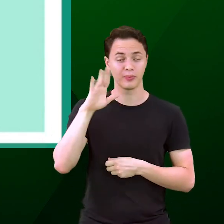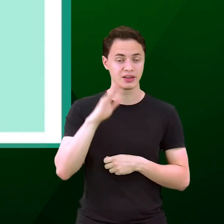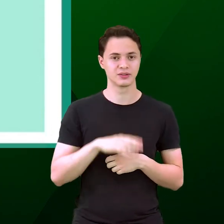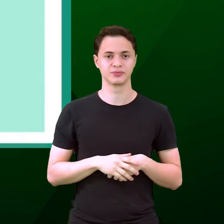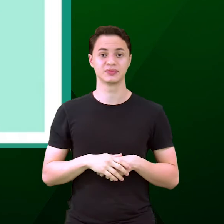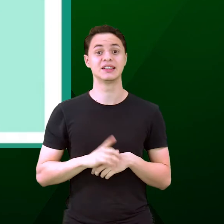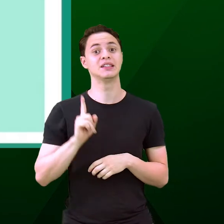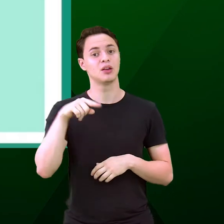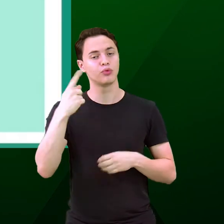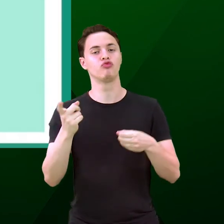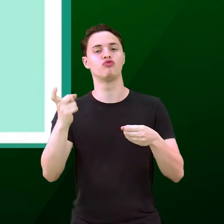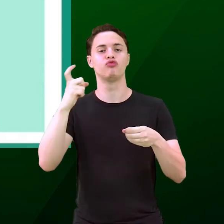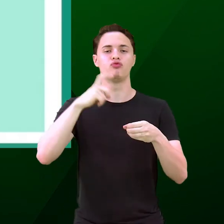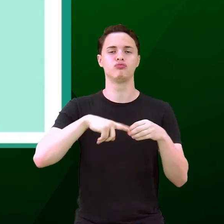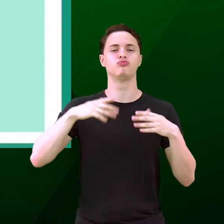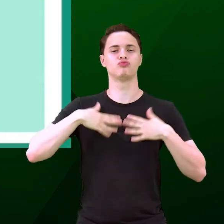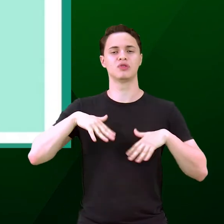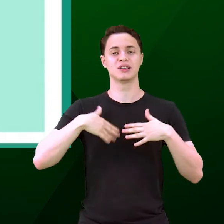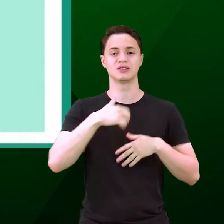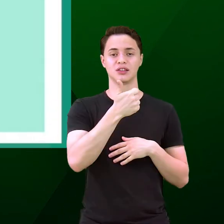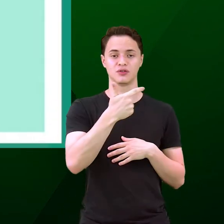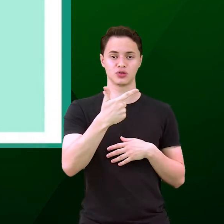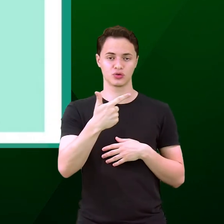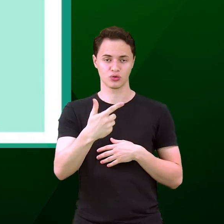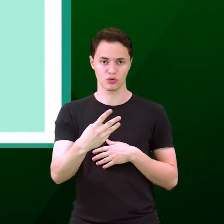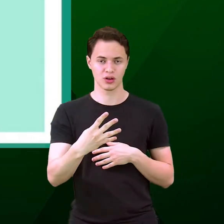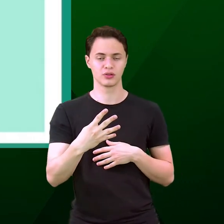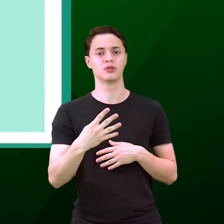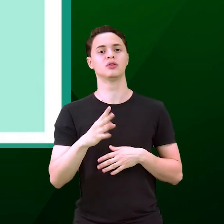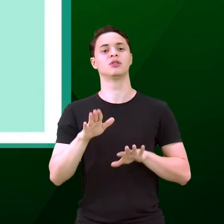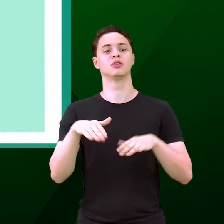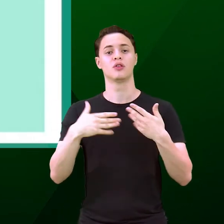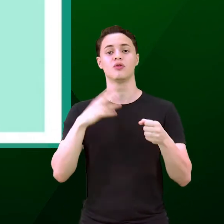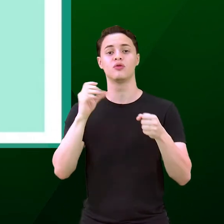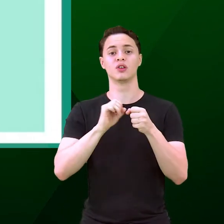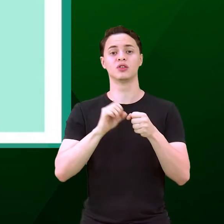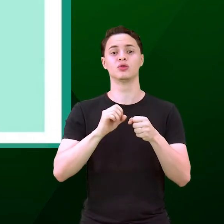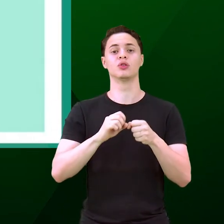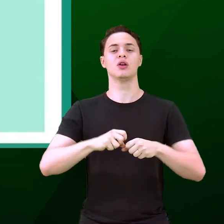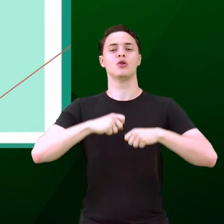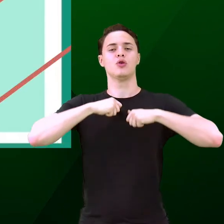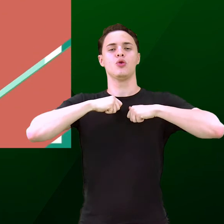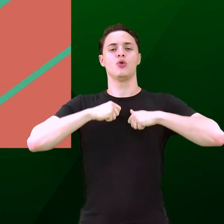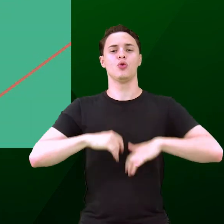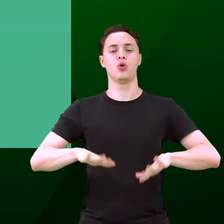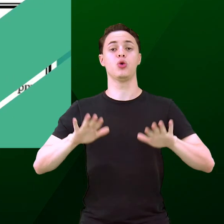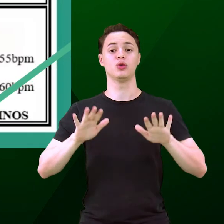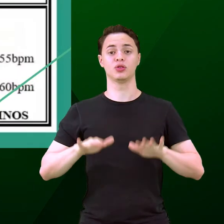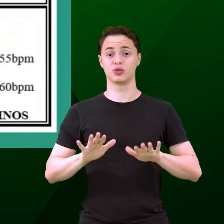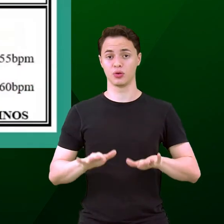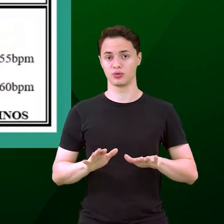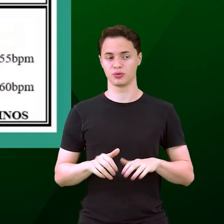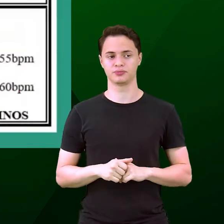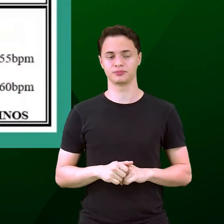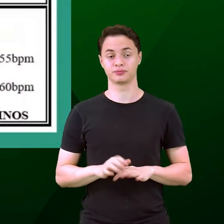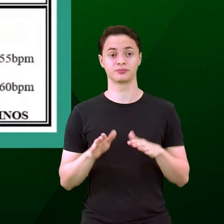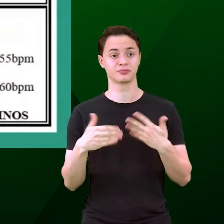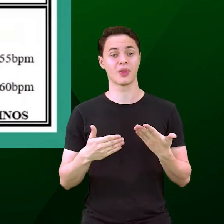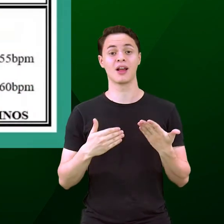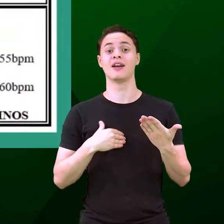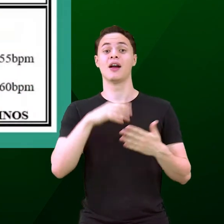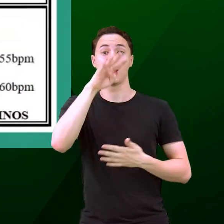ou um trote, né, é comumente utilizado também. Porém, ao final do exercício, sim, aí sim